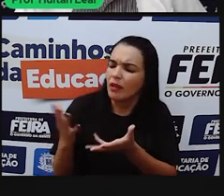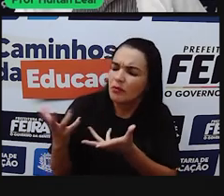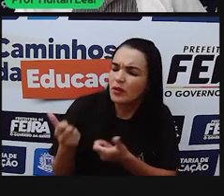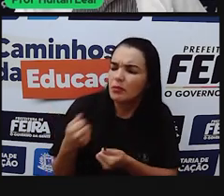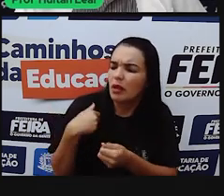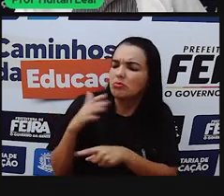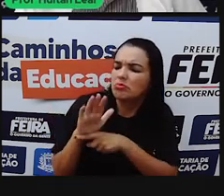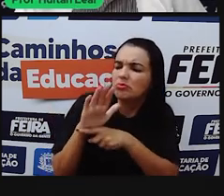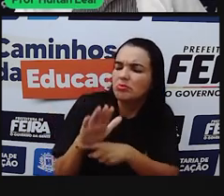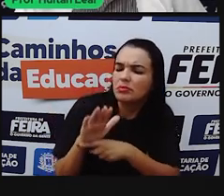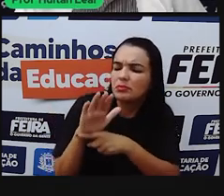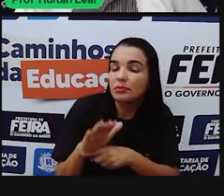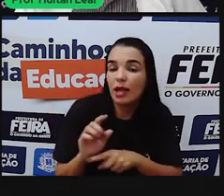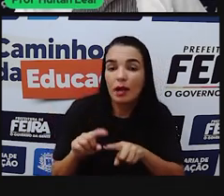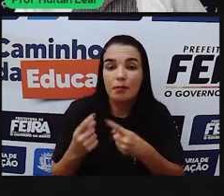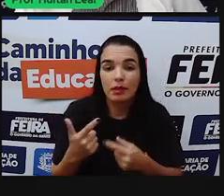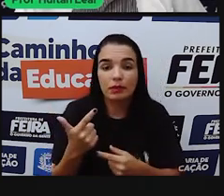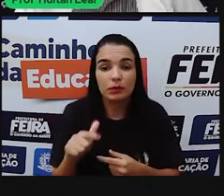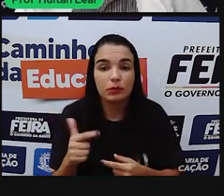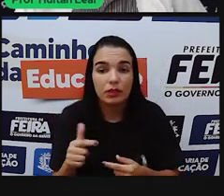simplesmente